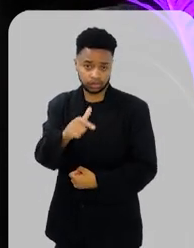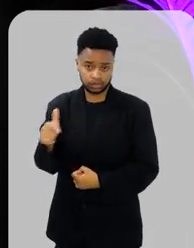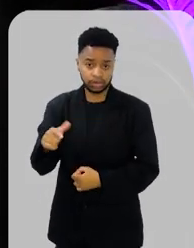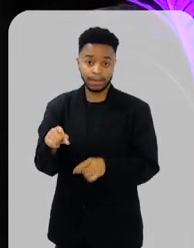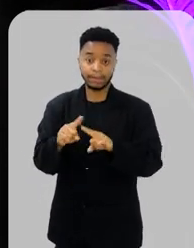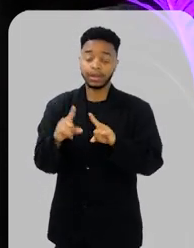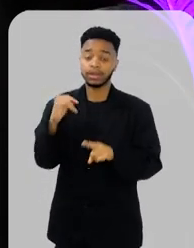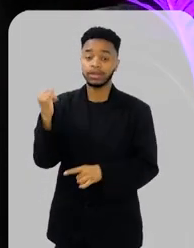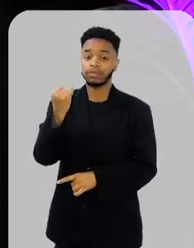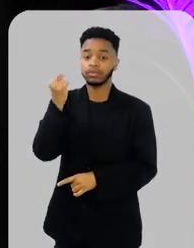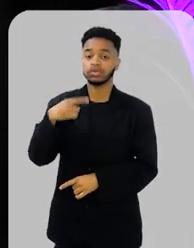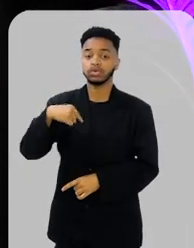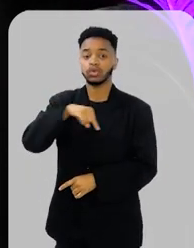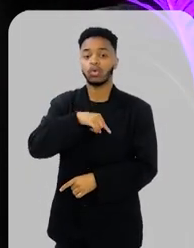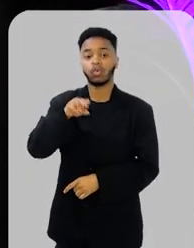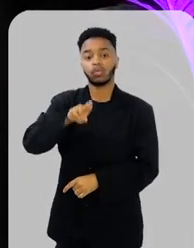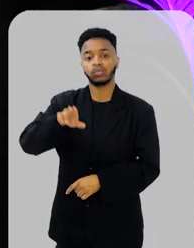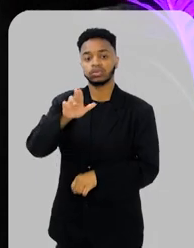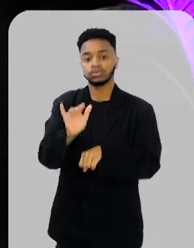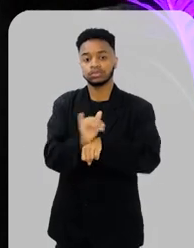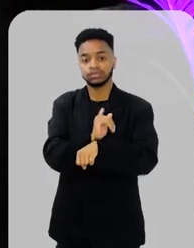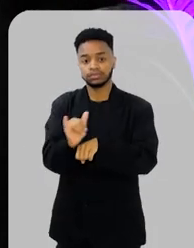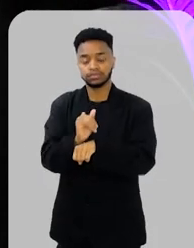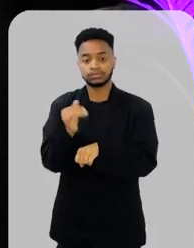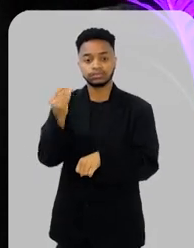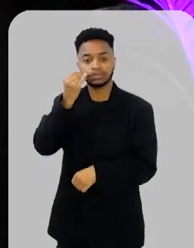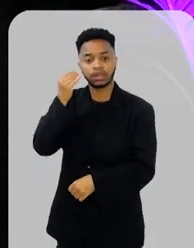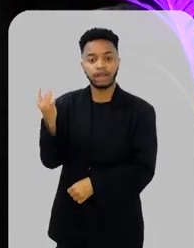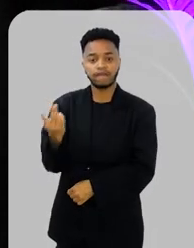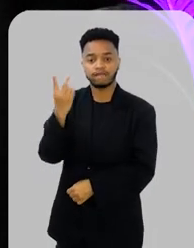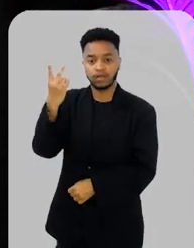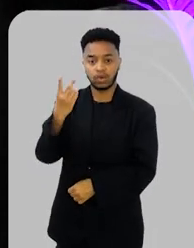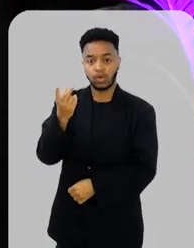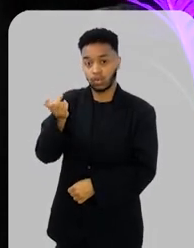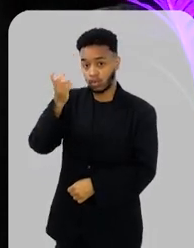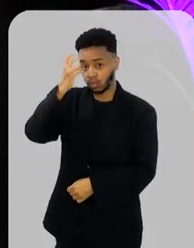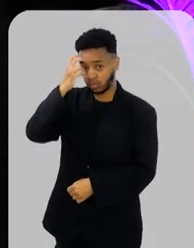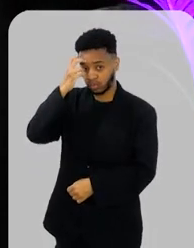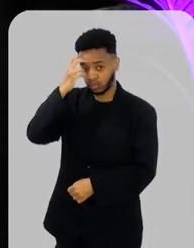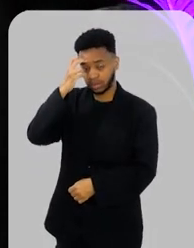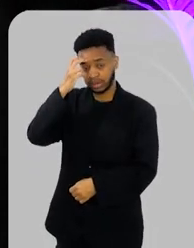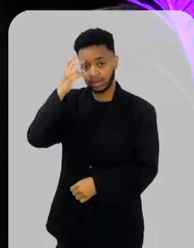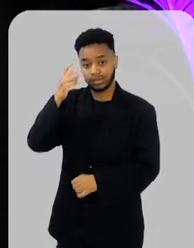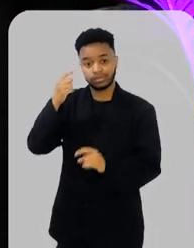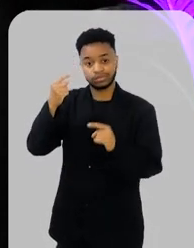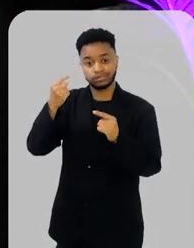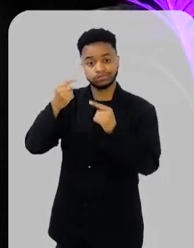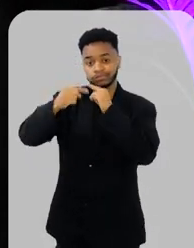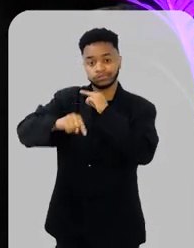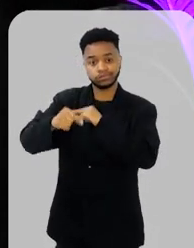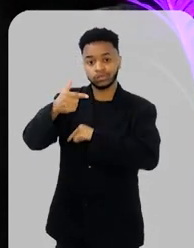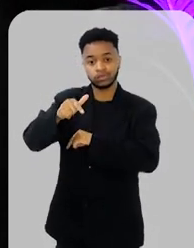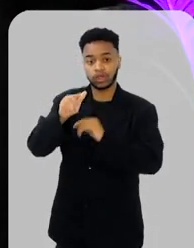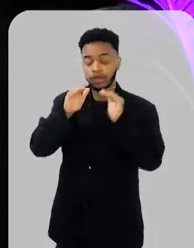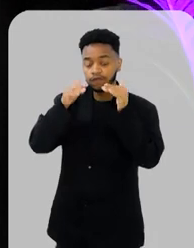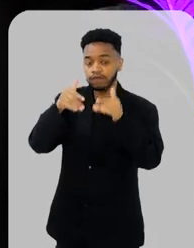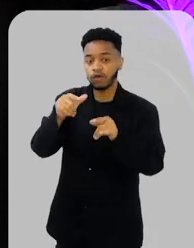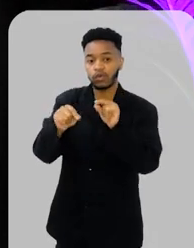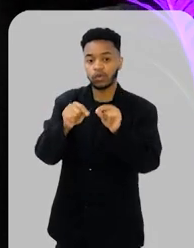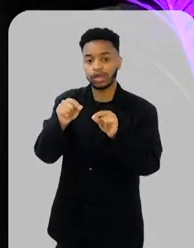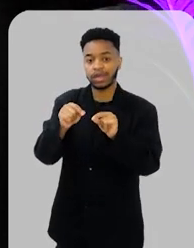é importante que a gente utilize esses mecanismos para valorizar ao máximo uma cultura que não seja focada